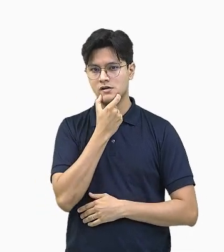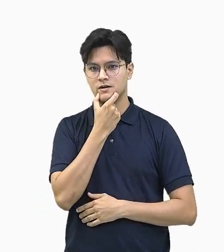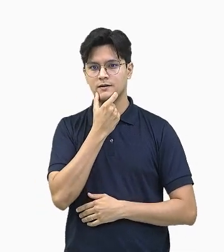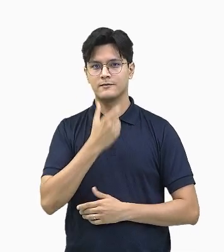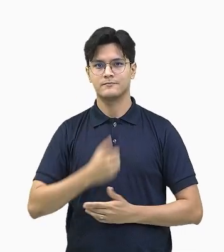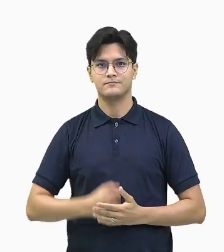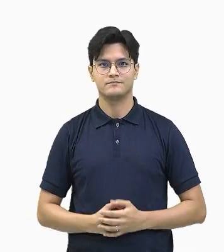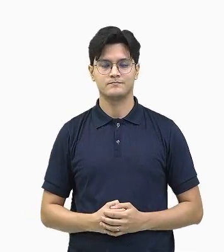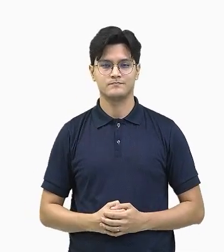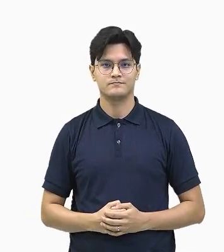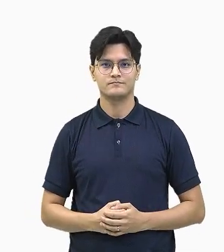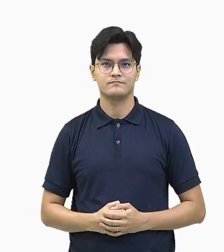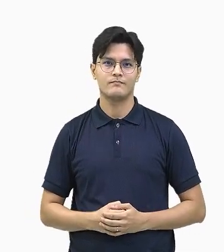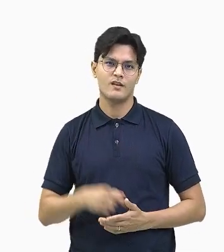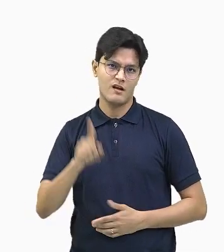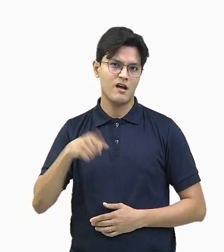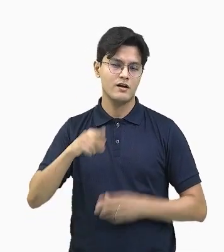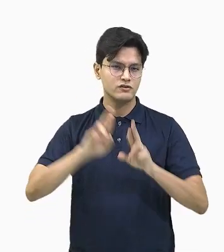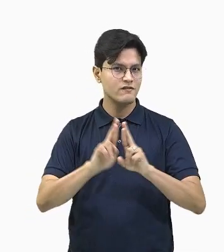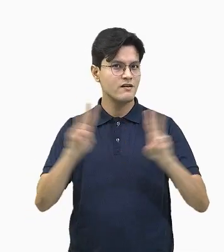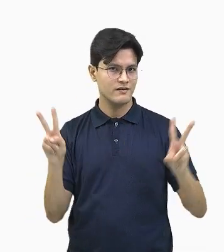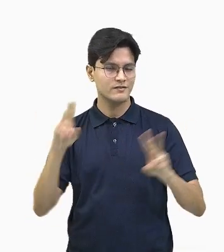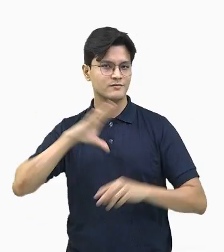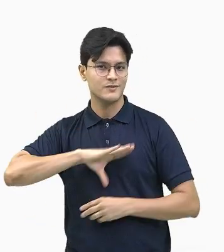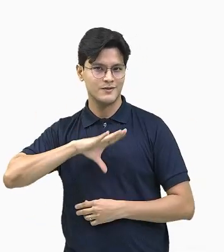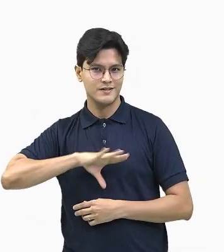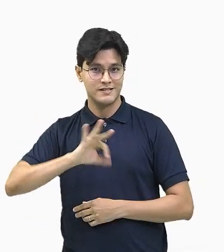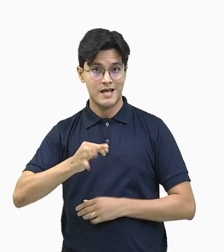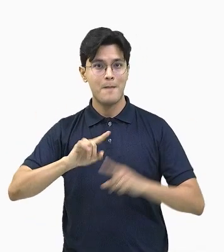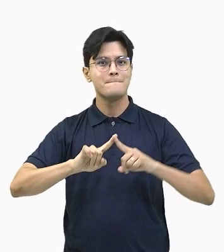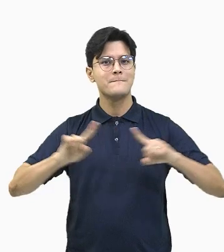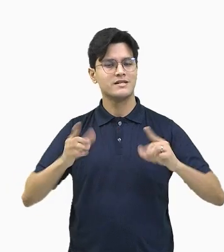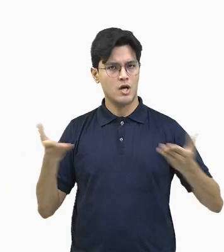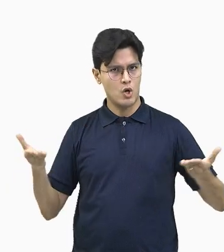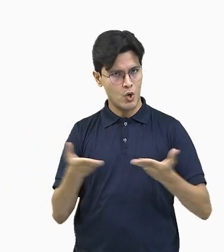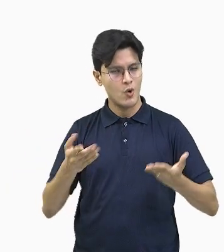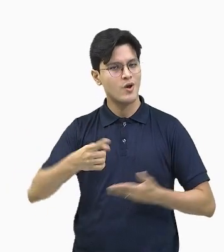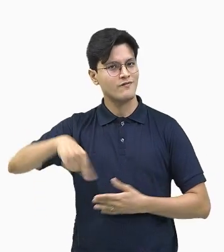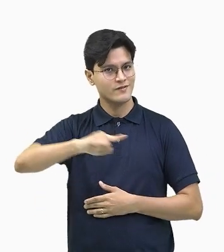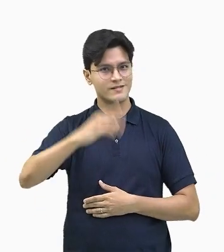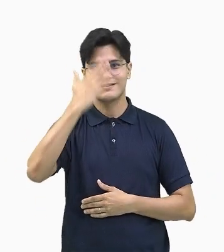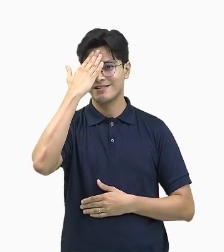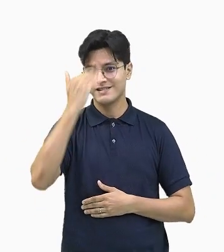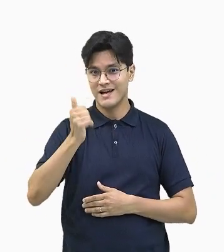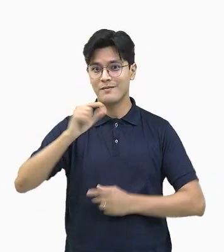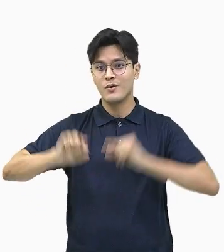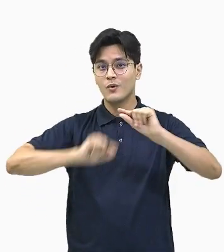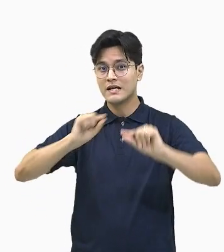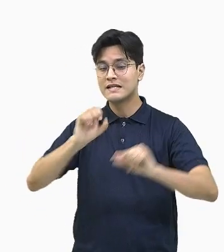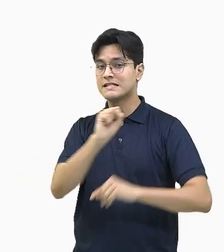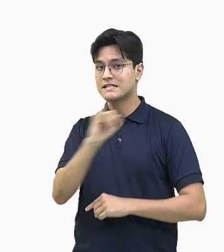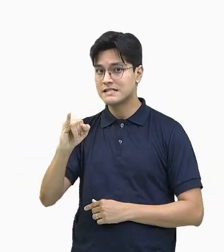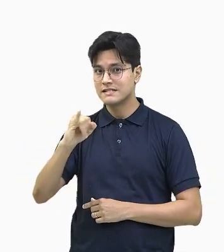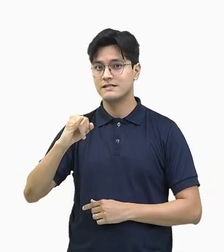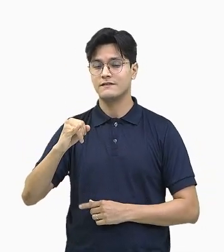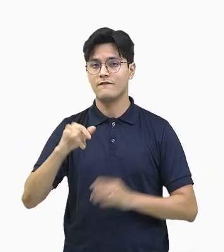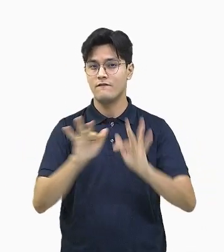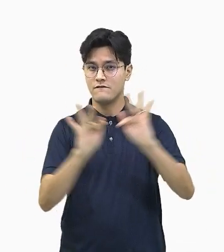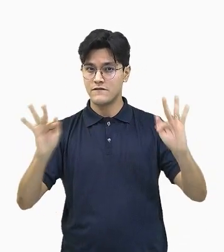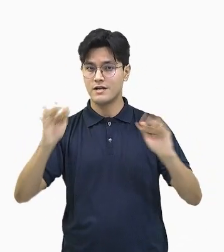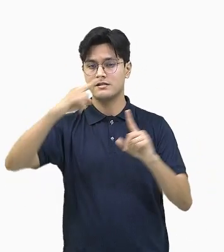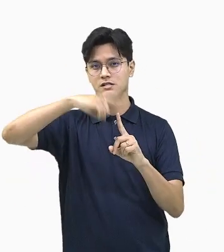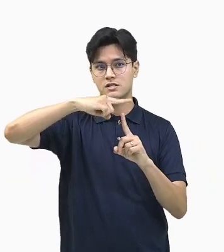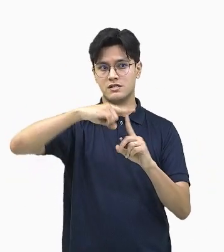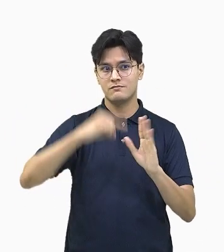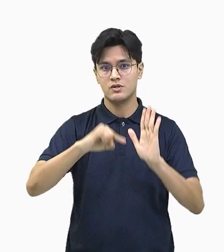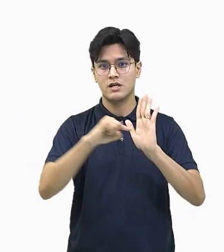desse jeito. É um pouco diferente da nossa. Mas você já sabe. Se tiver na negativa ou, como a gente vai ver em outros